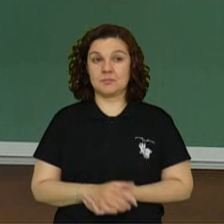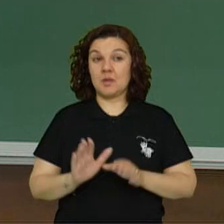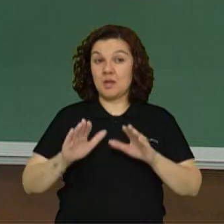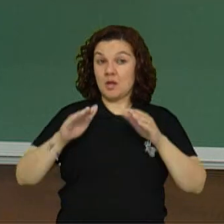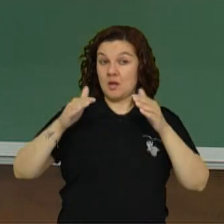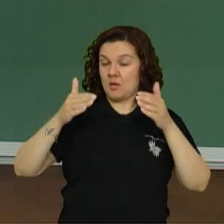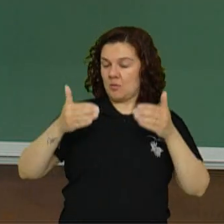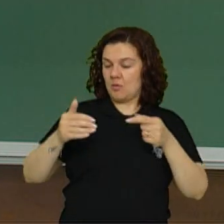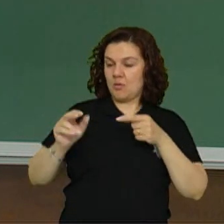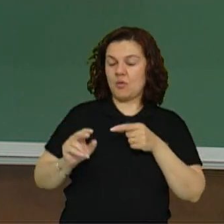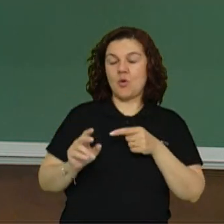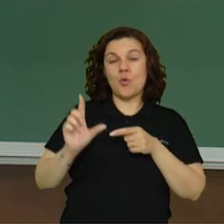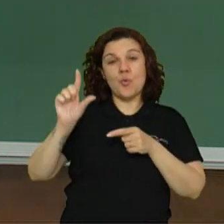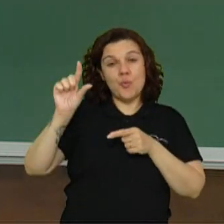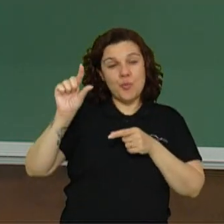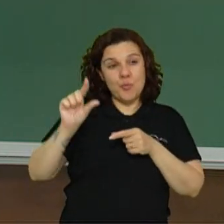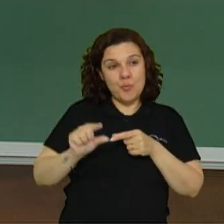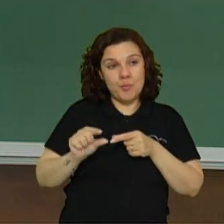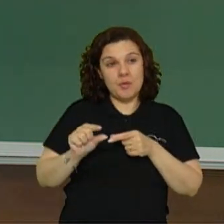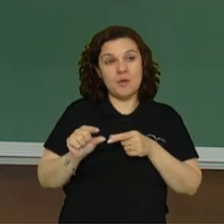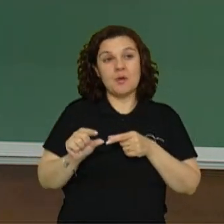Qual deve ser o menor